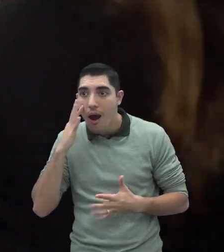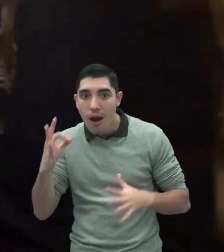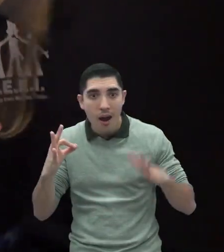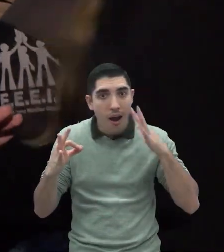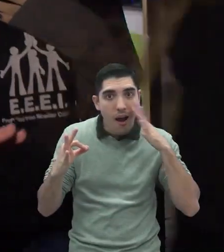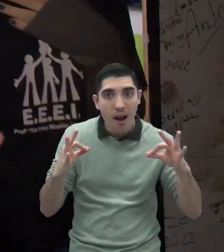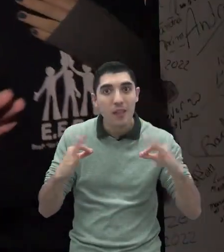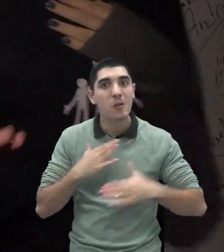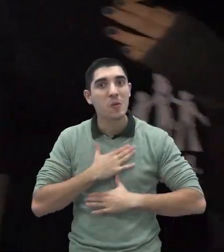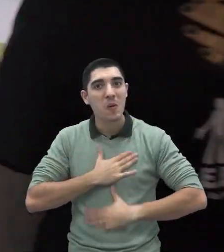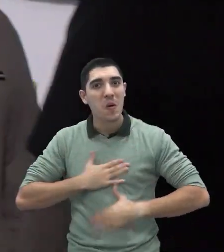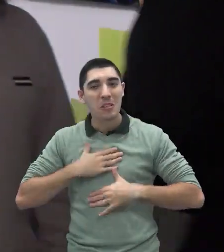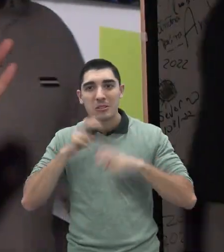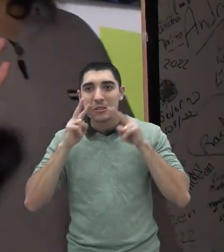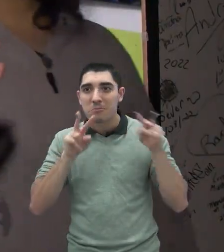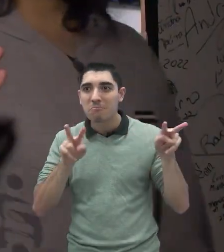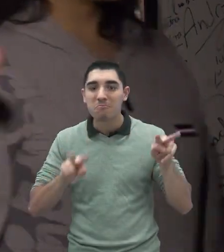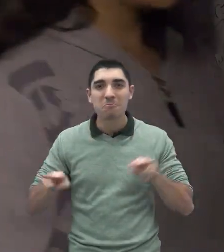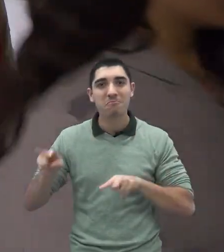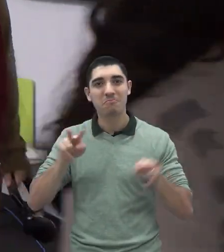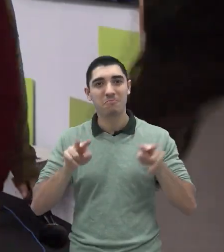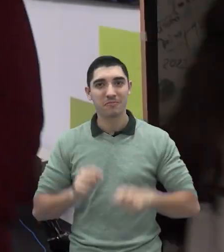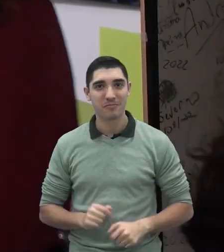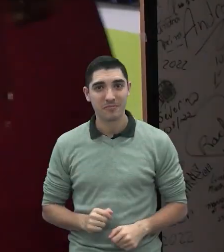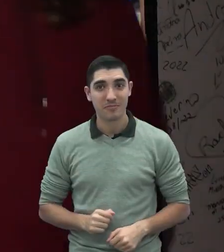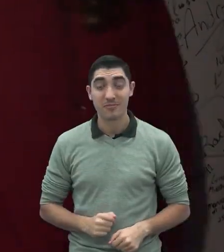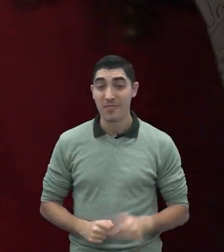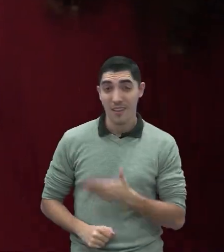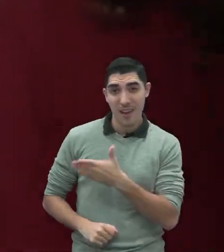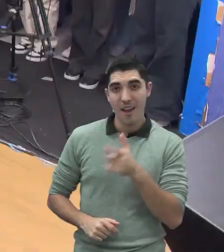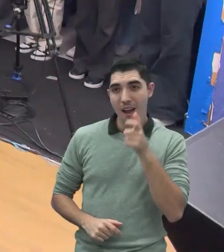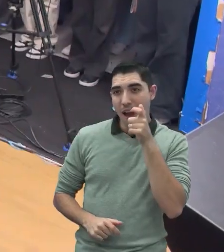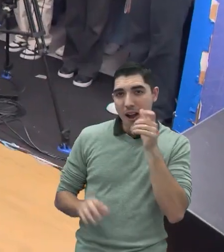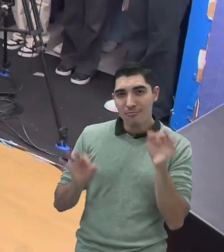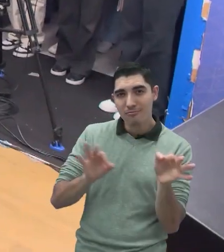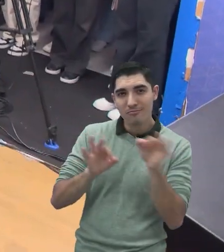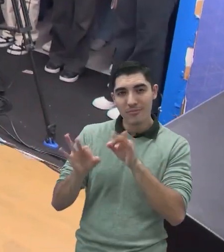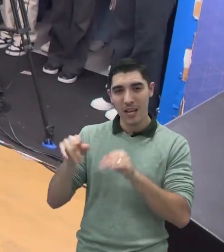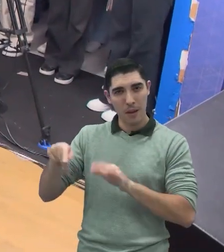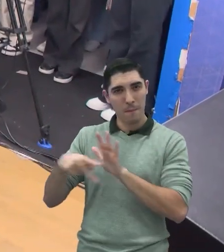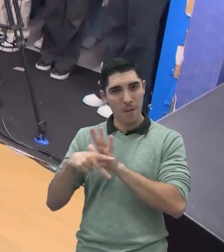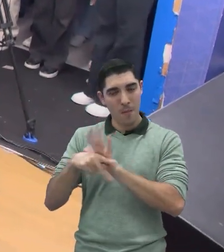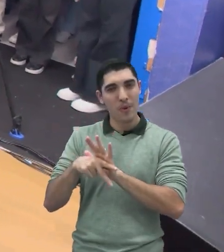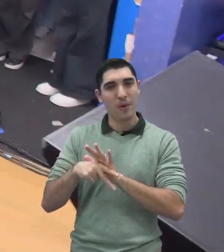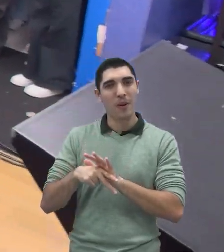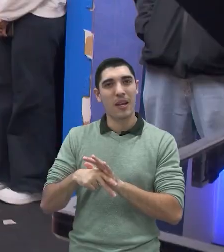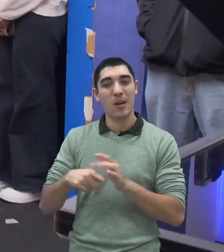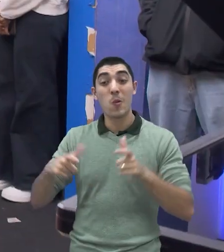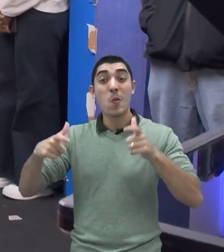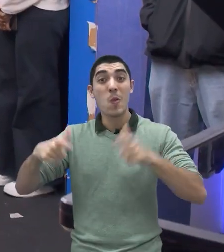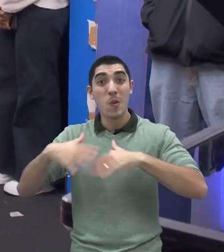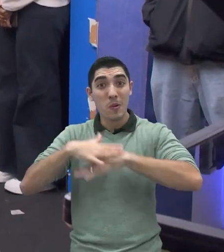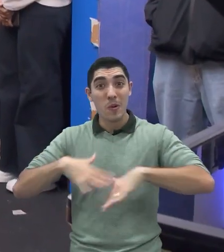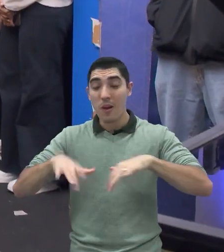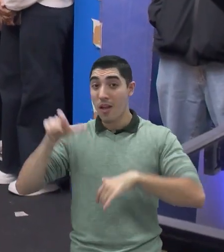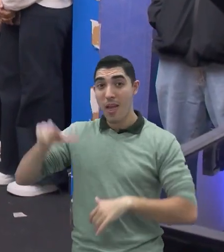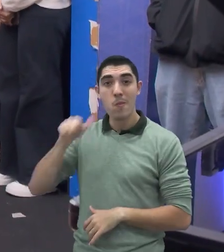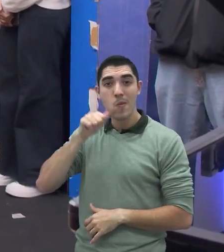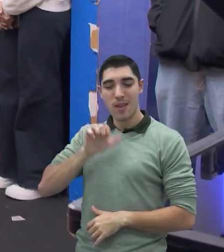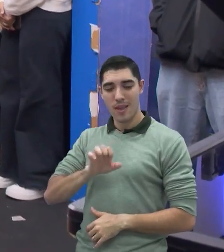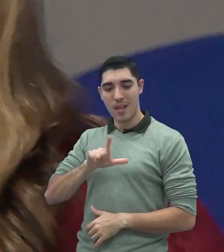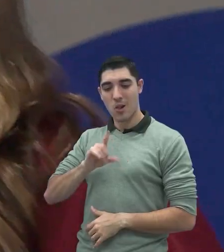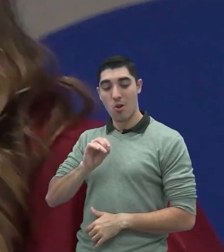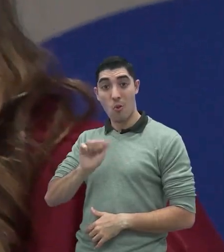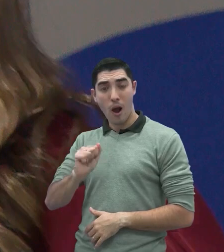com os olhinhos bem atentos, prestando atenção em tudo que acontece aqui nos programas da TV. Acompanhar a gravação de um programa dentro do estúdio foi a